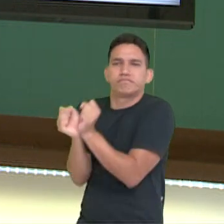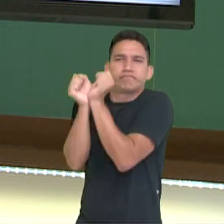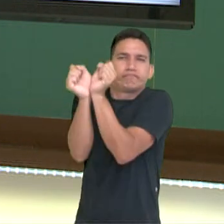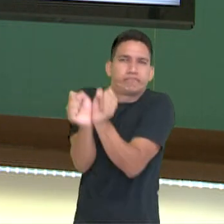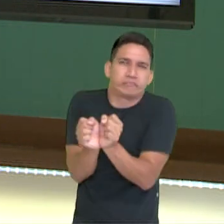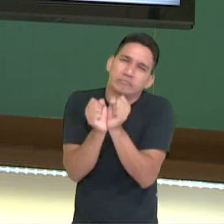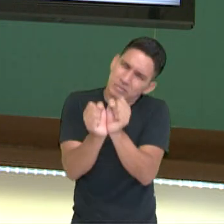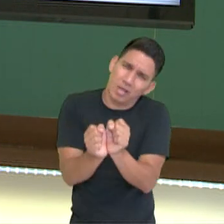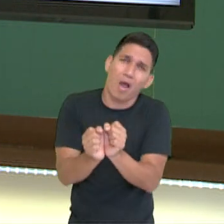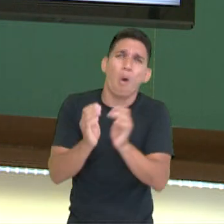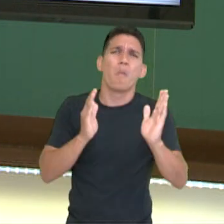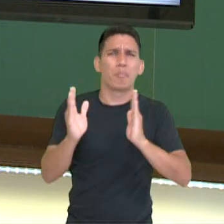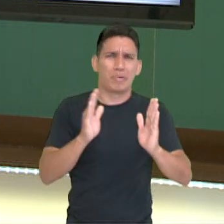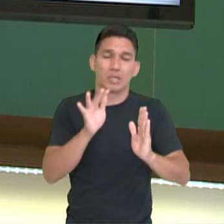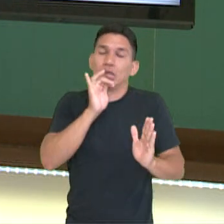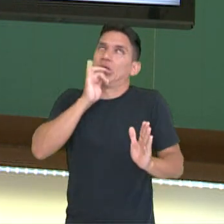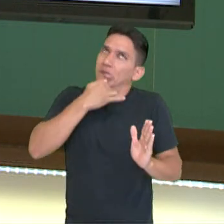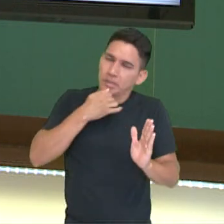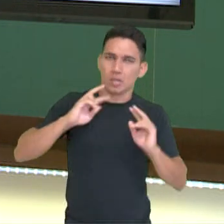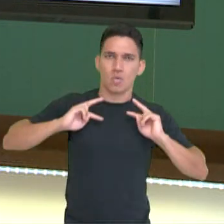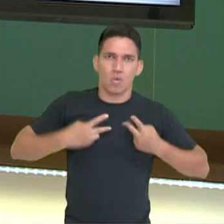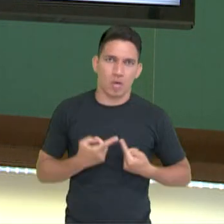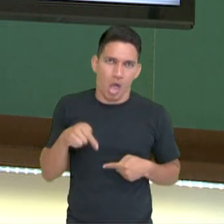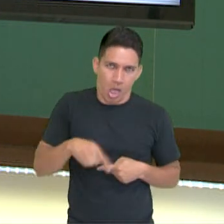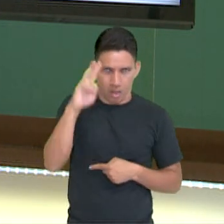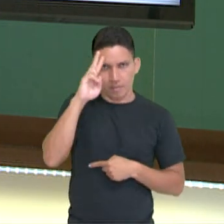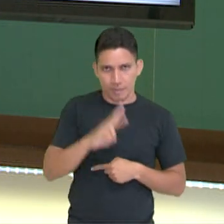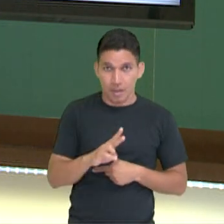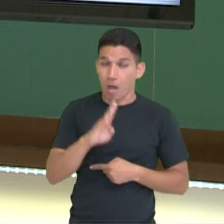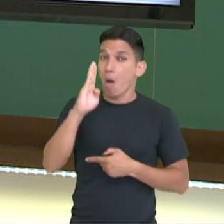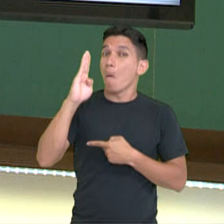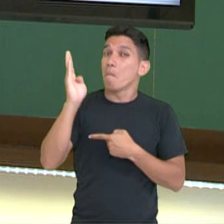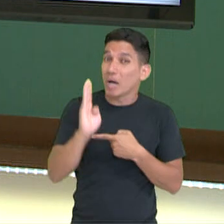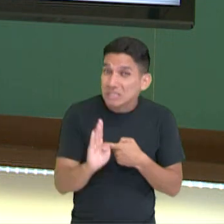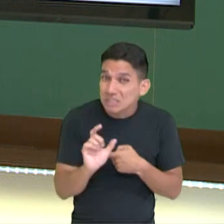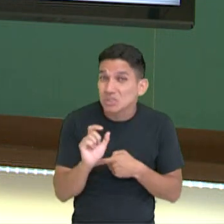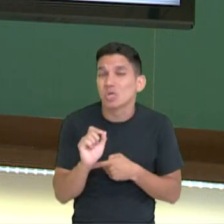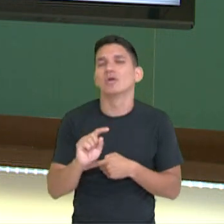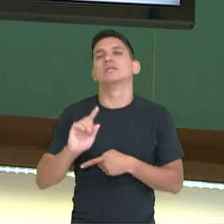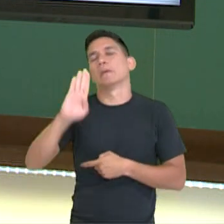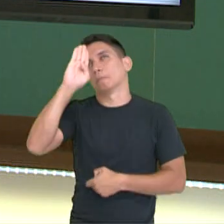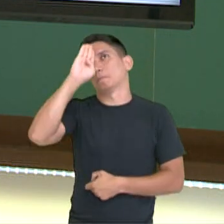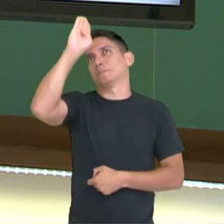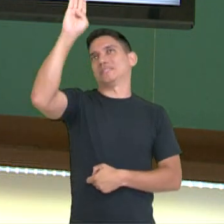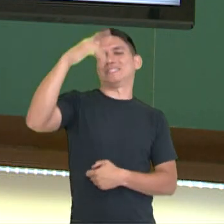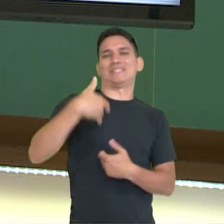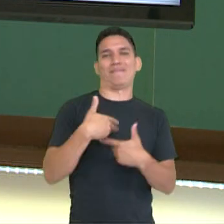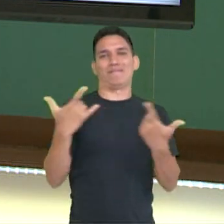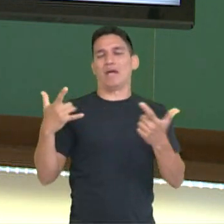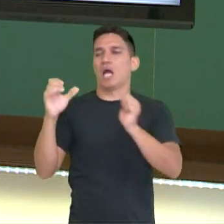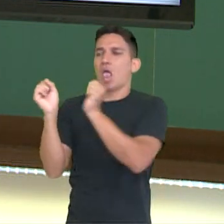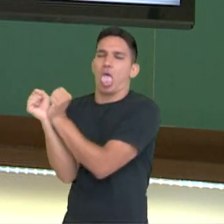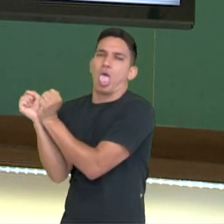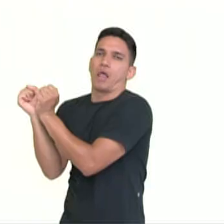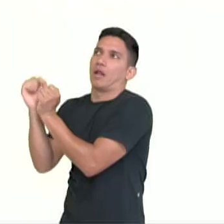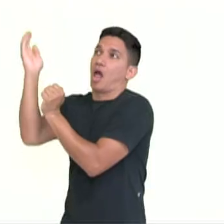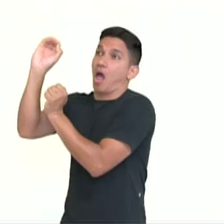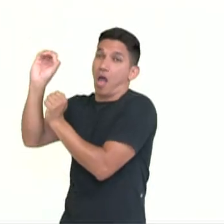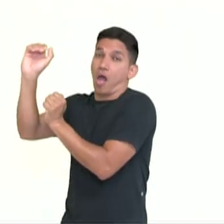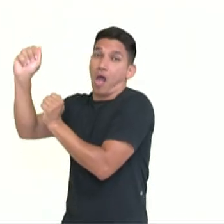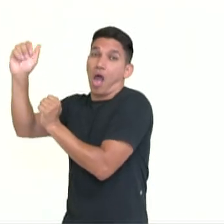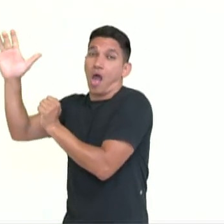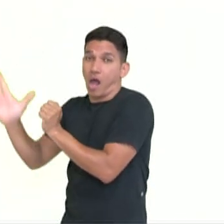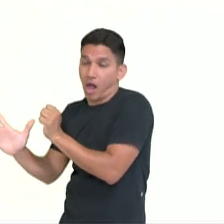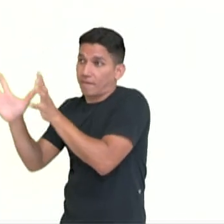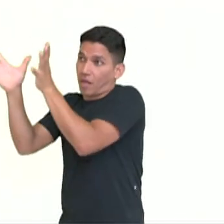período triste da história humana, e o Brasil aí, o principal destino de muitos escravizados que eram